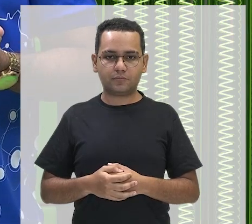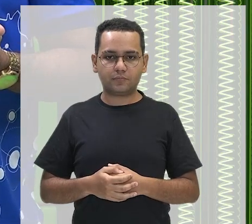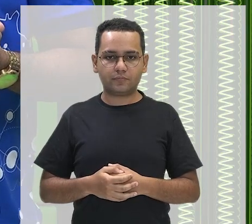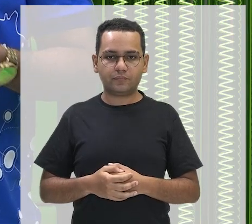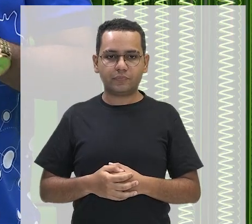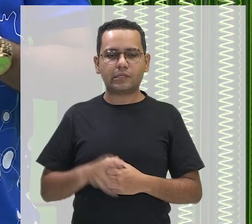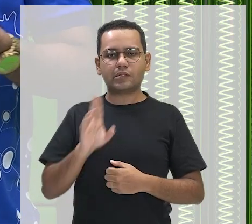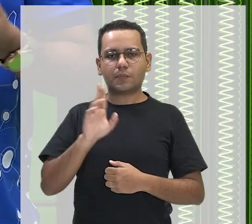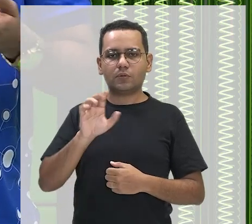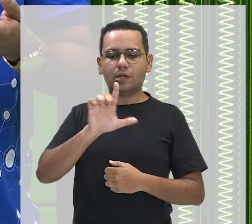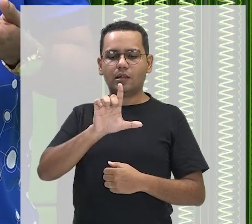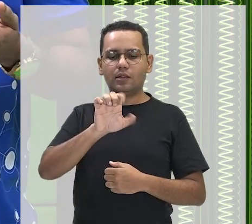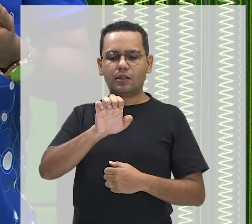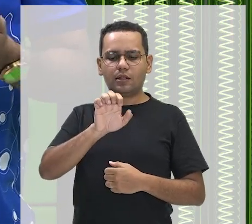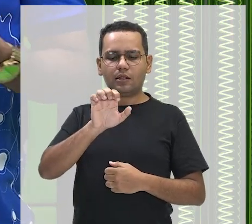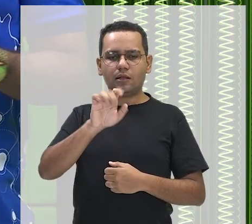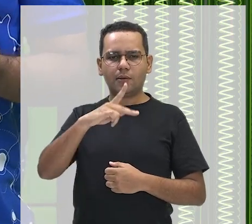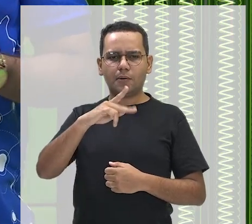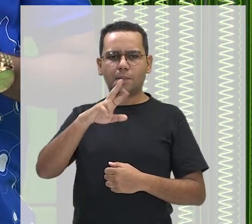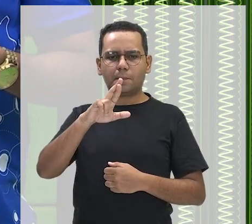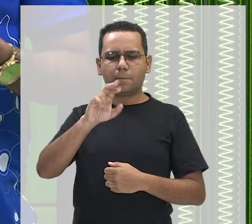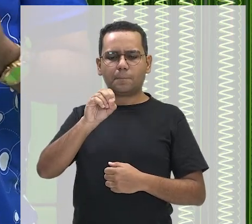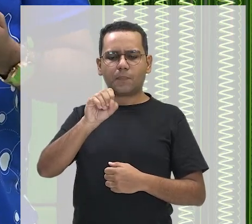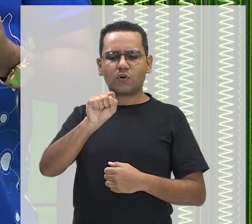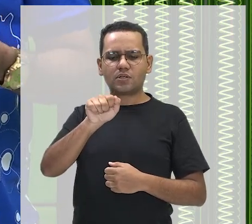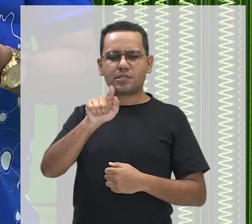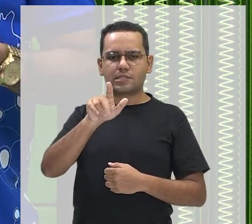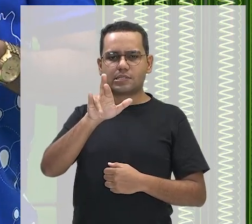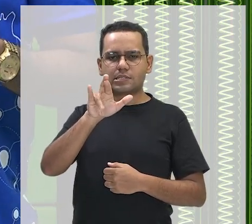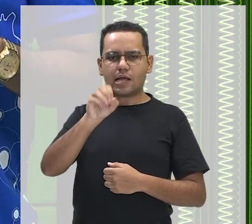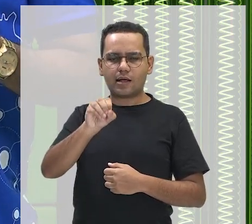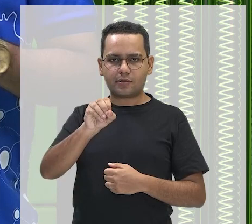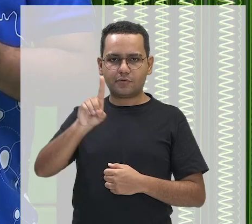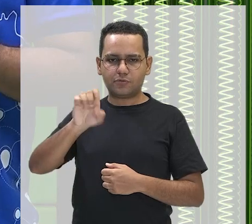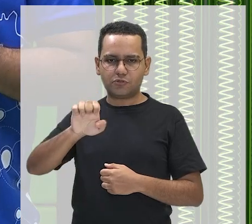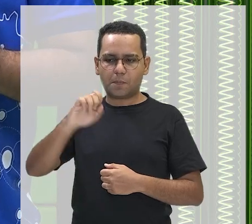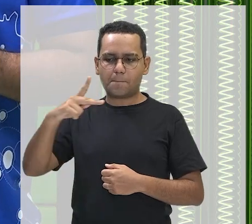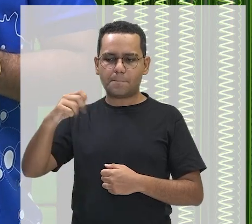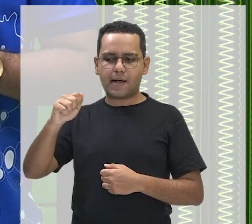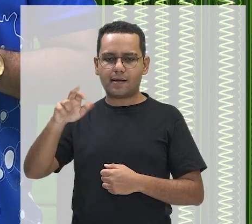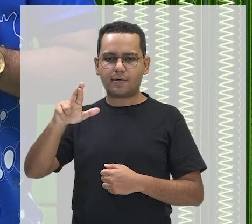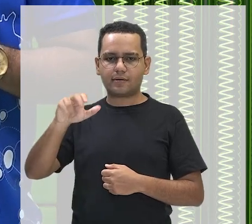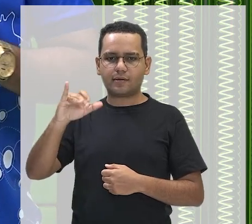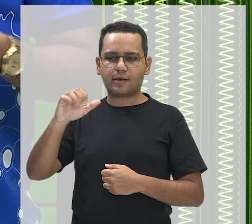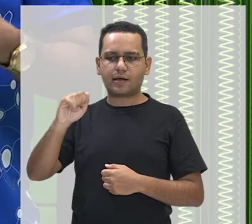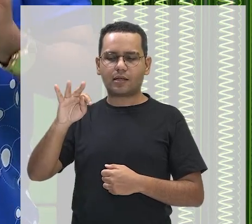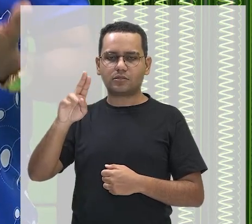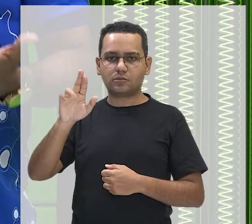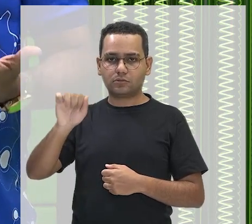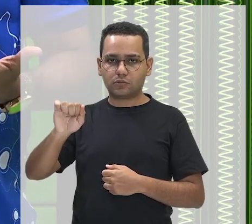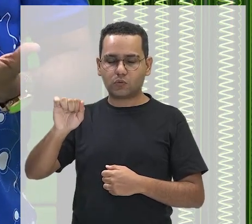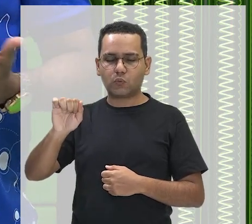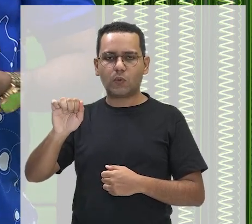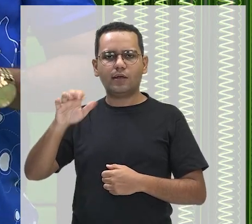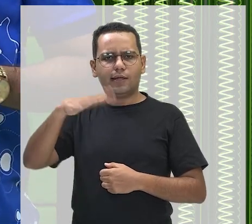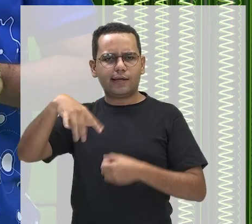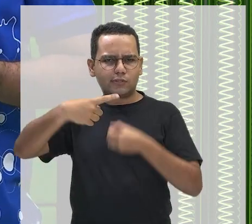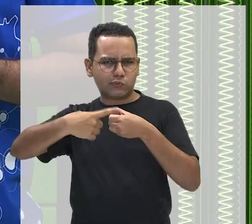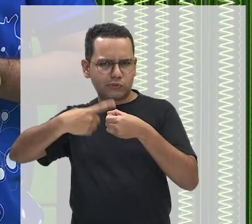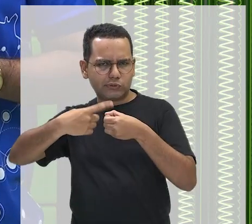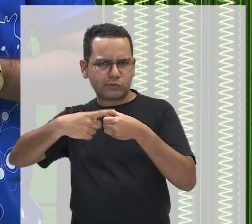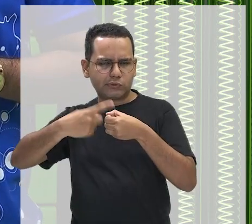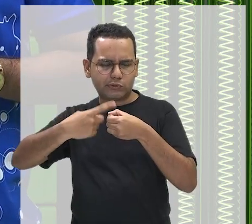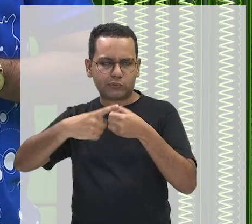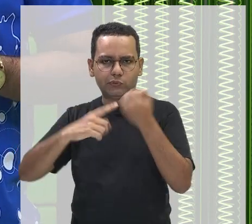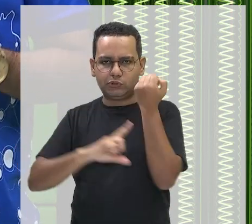conhecido popularmente como leprosário, né, o leprosário de Paricatuba. Paricatuba é um distrito, né, do município de Iranduba, que fica próximo